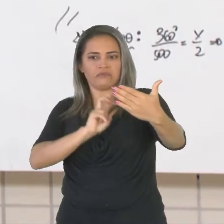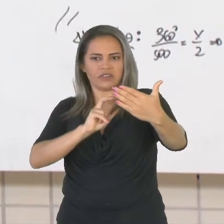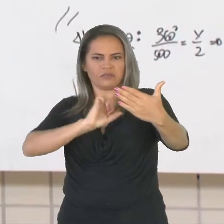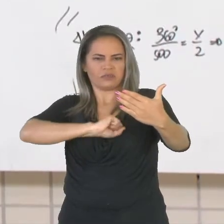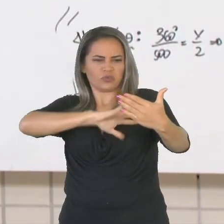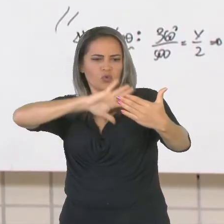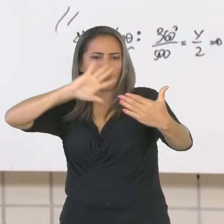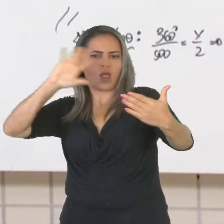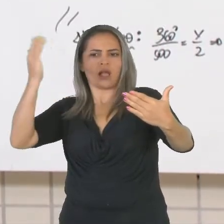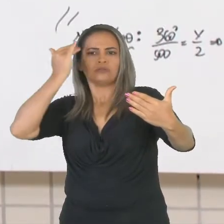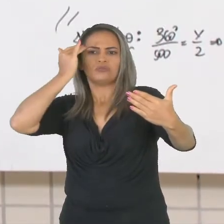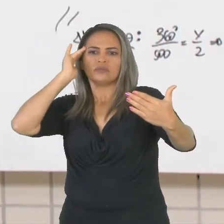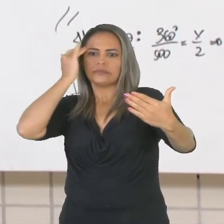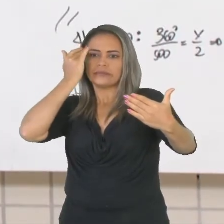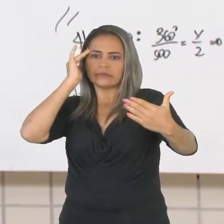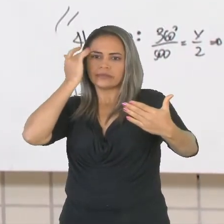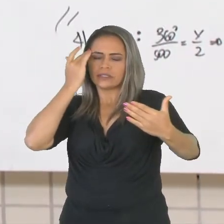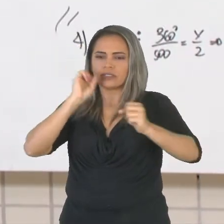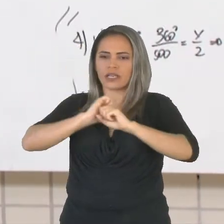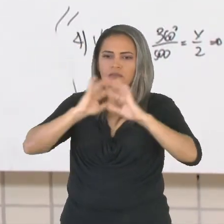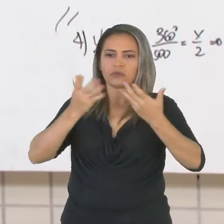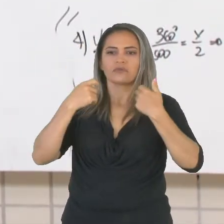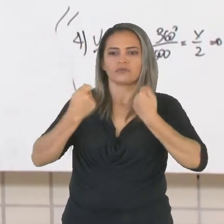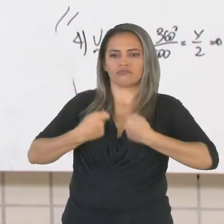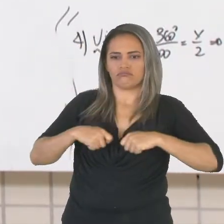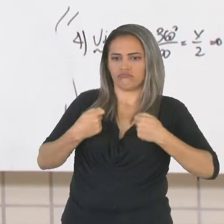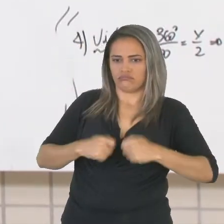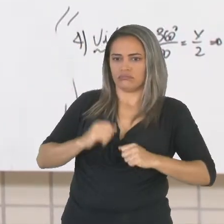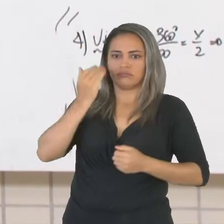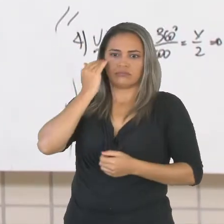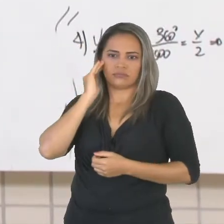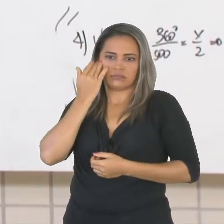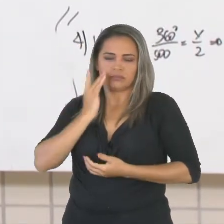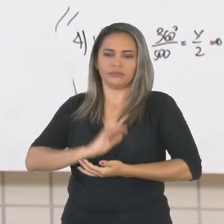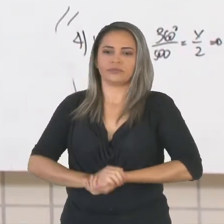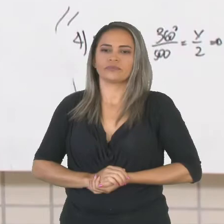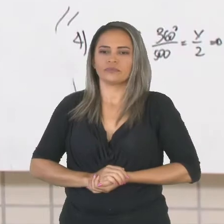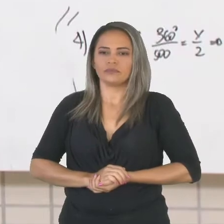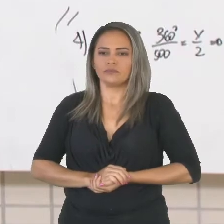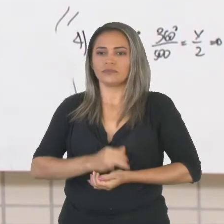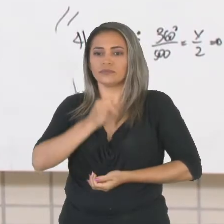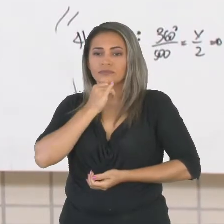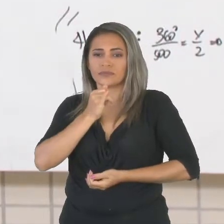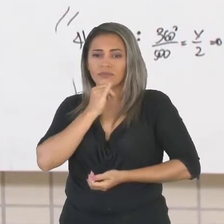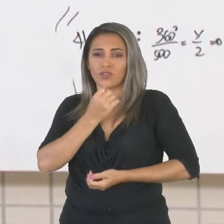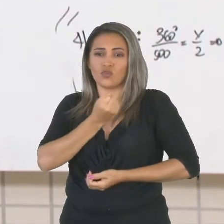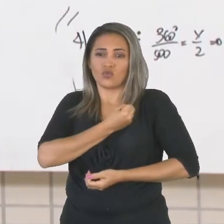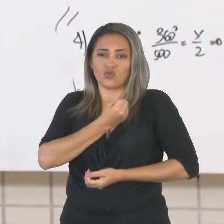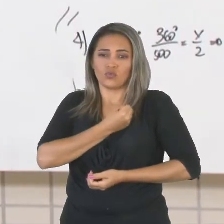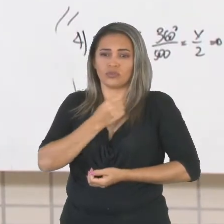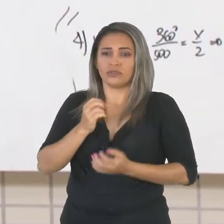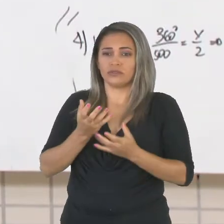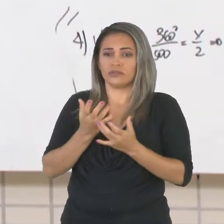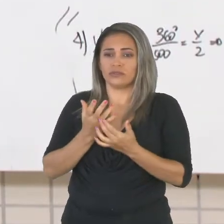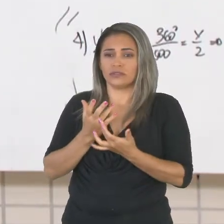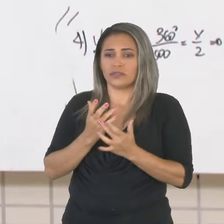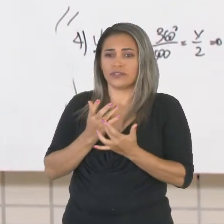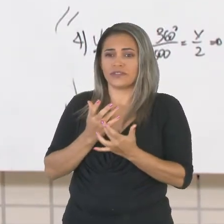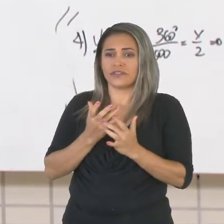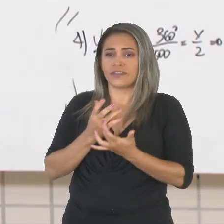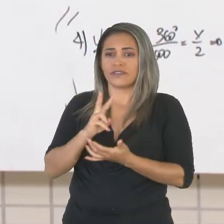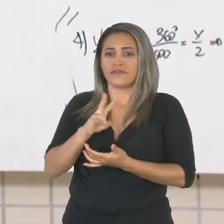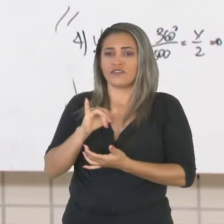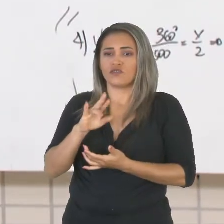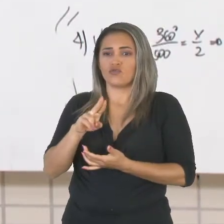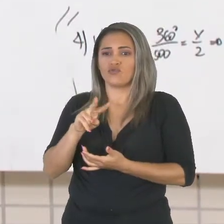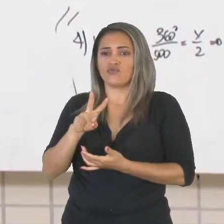clara entenda ou enxergue o que ele precisa. Por exemplo, o número de viúvos é muito menor do que qualquer um